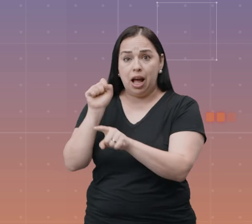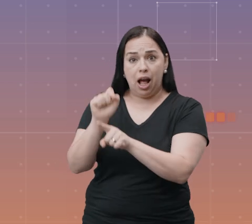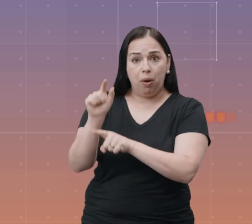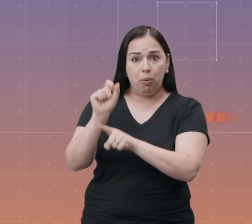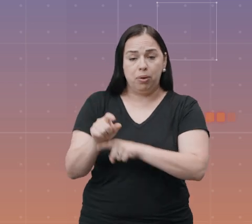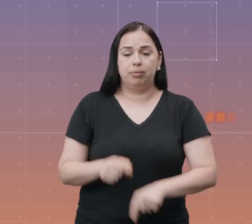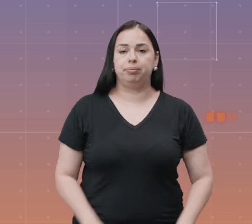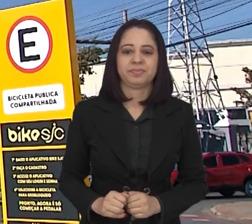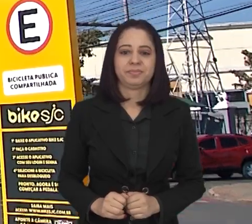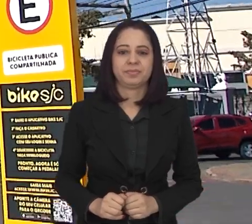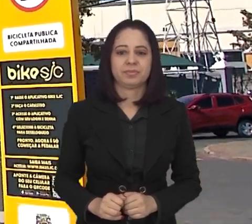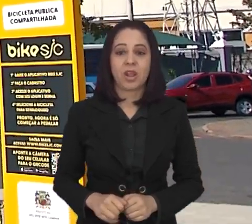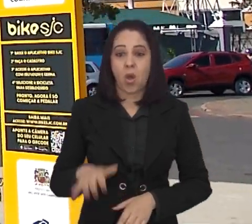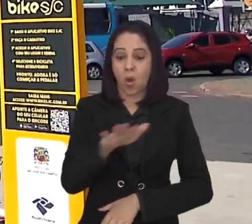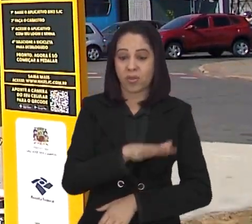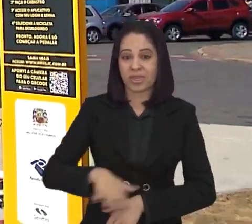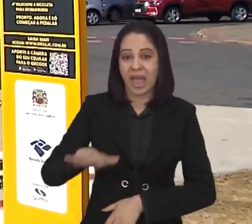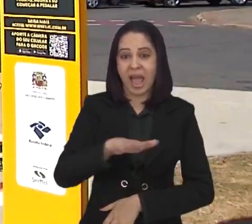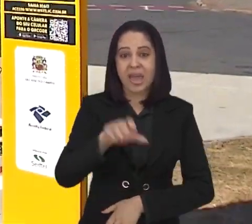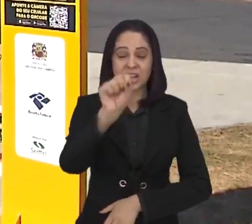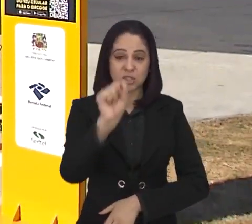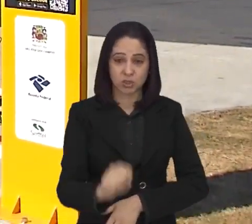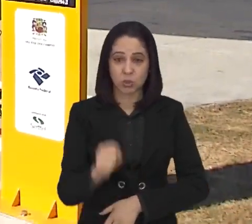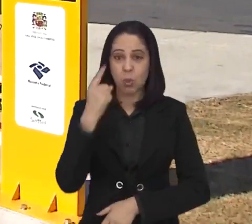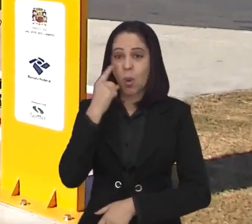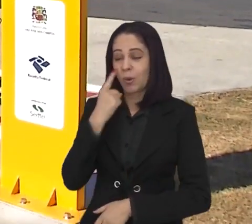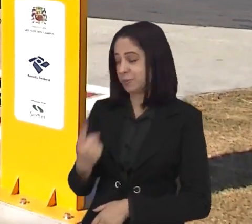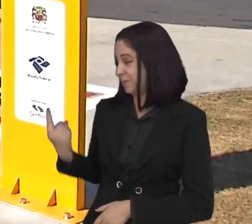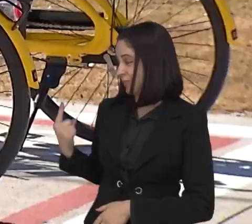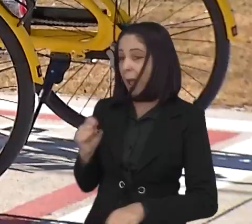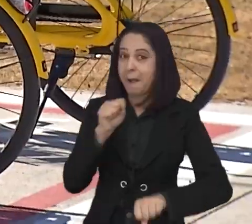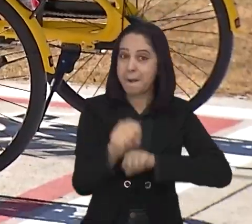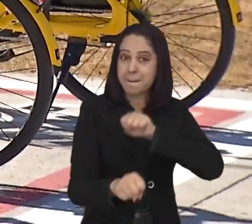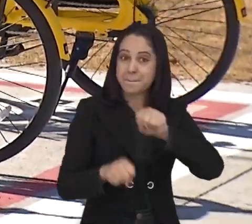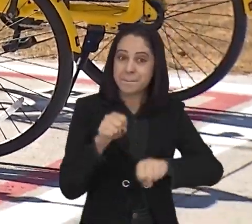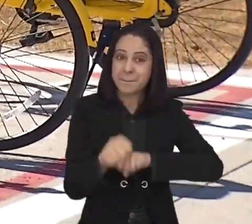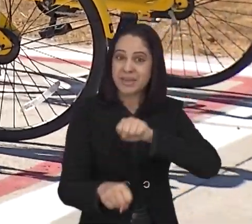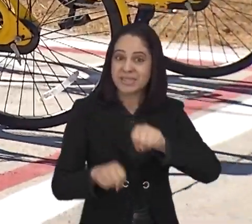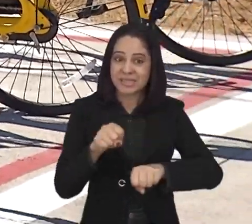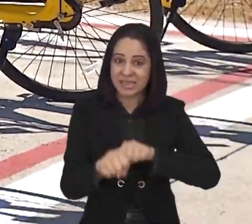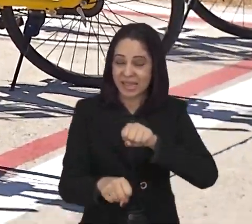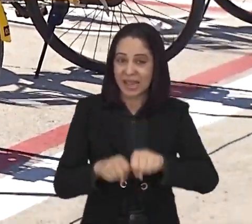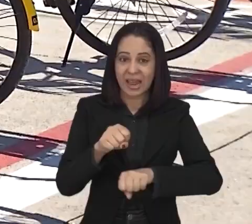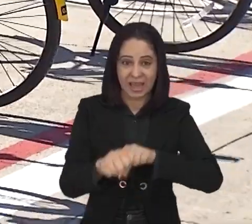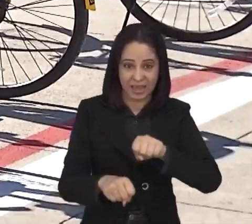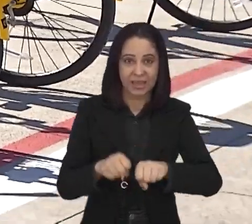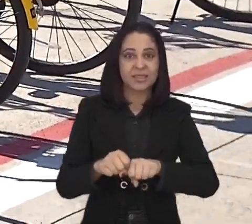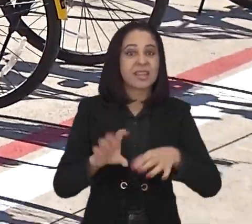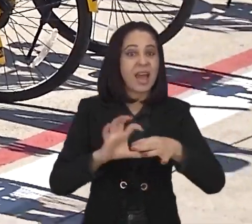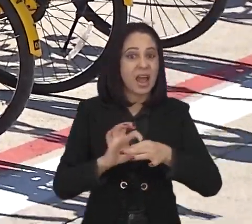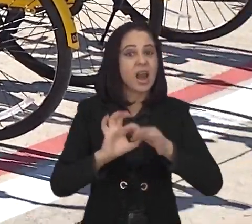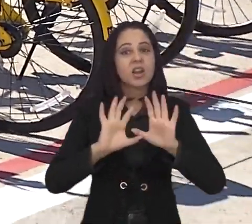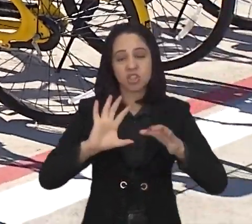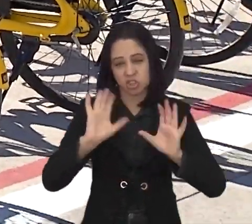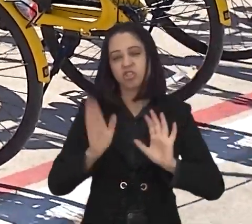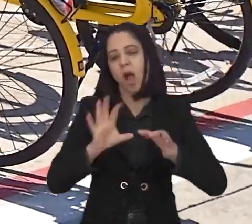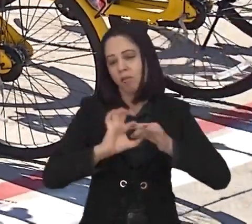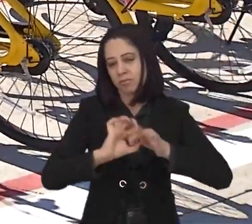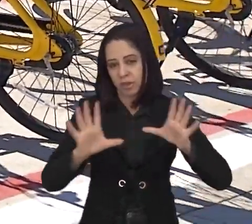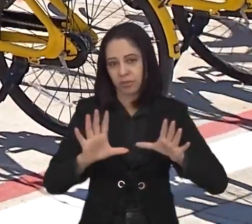alugar bicicletas. Nessa área da região sul da cidade, as bicicletas públicas compartilhadas já